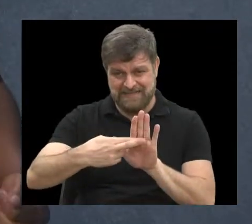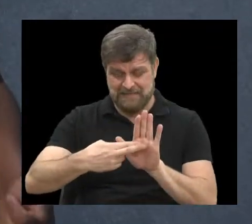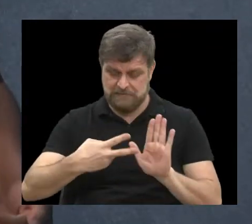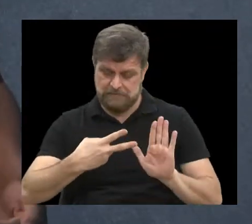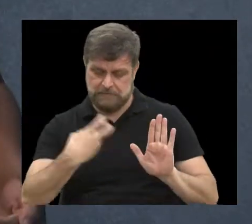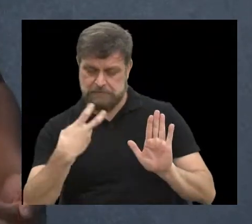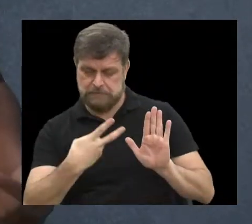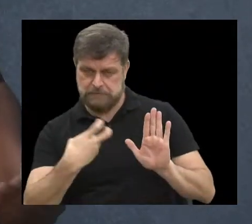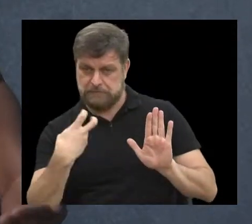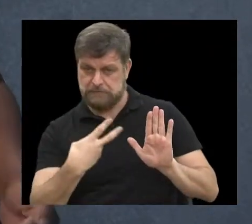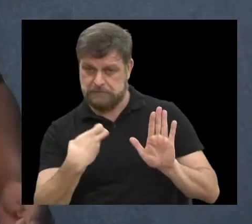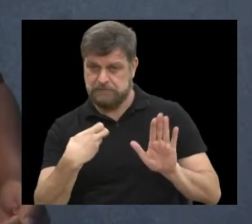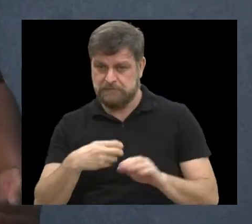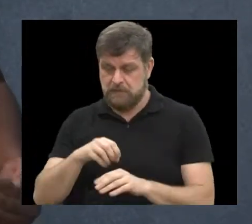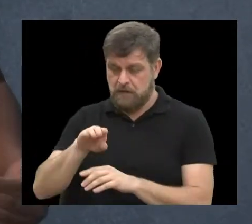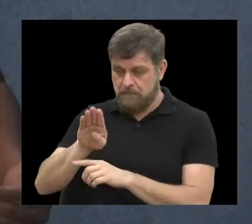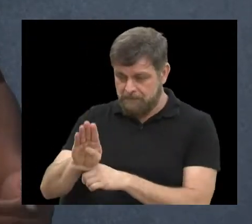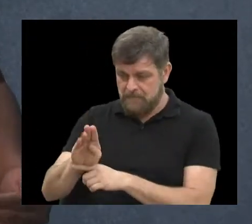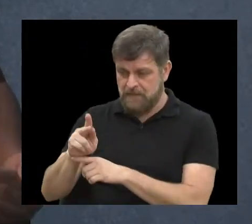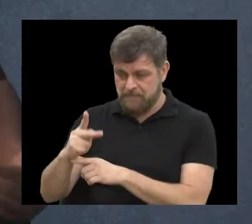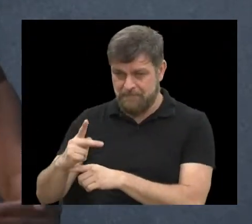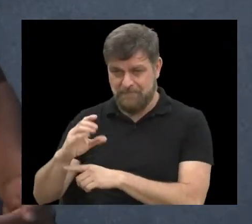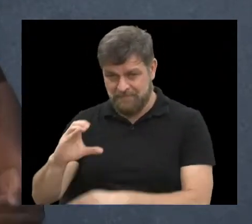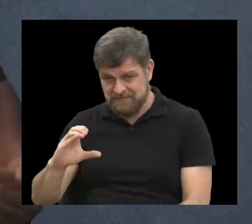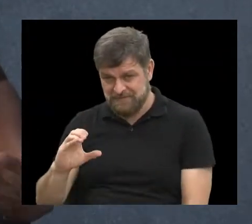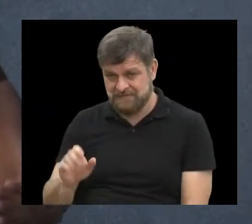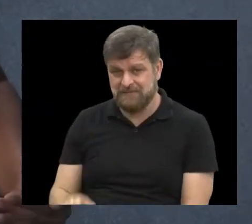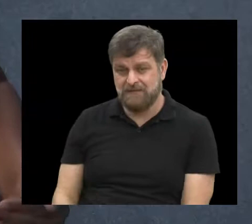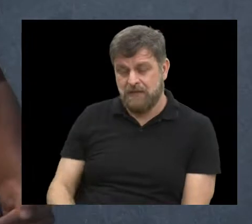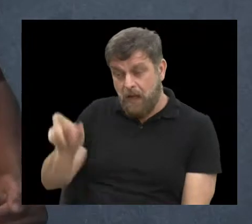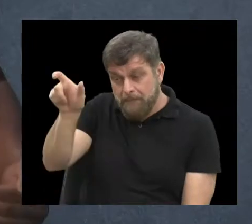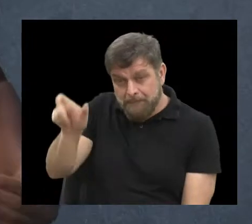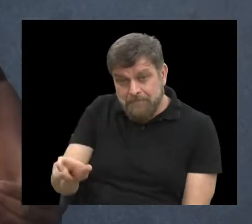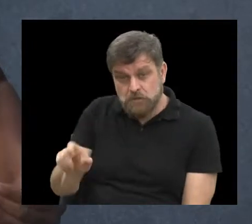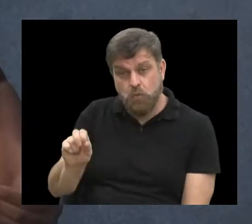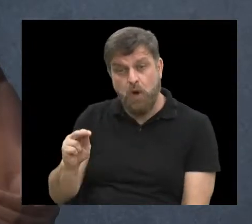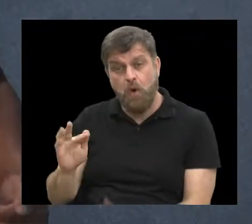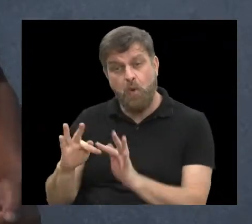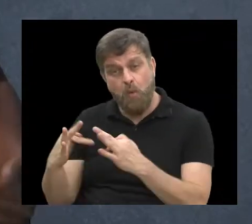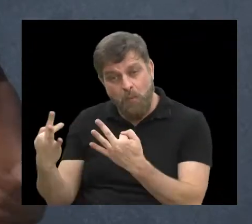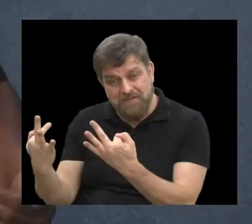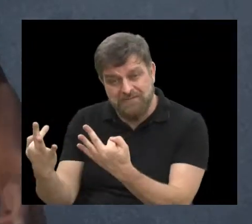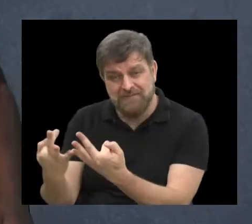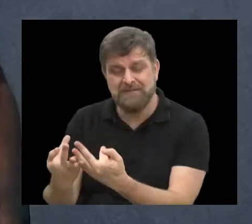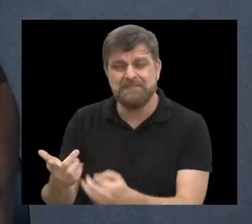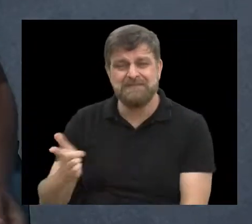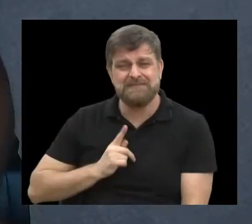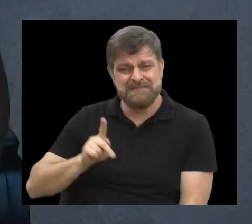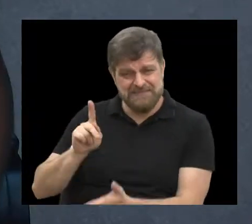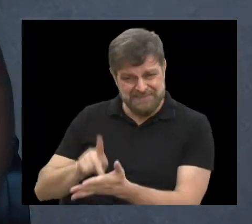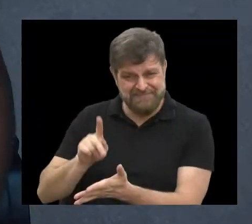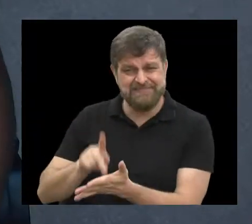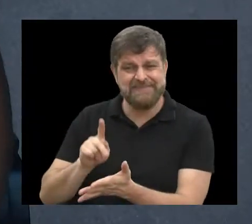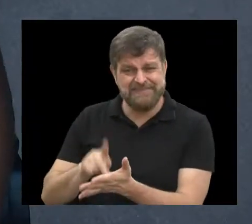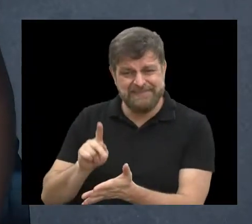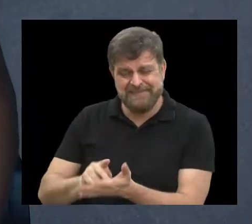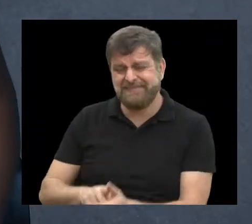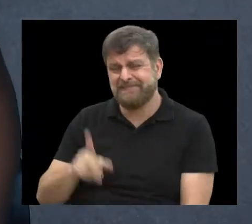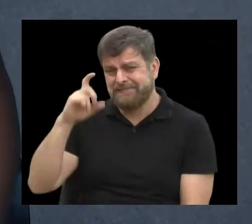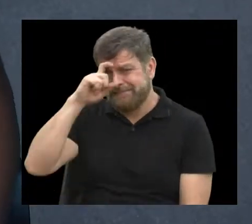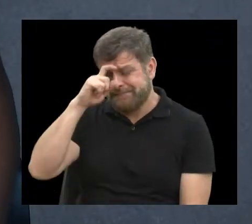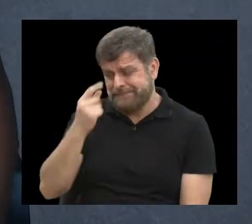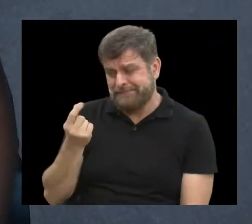um benefício para pessoas ou famílias em situação realmente de vulnerabilidade